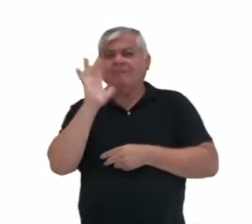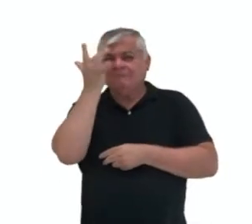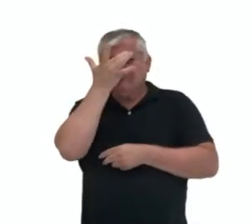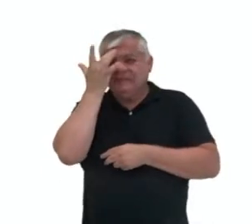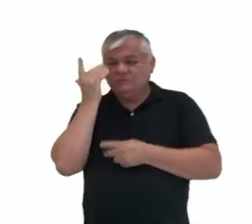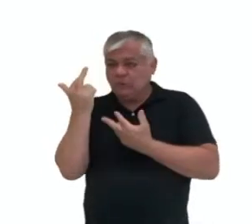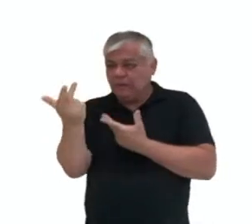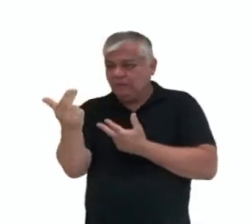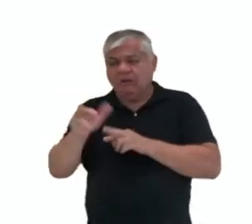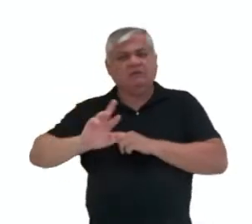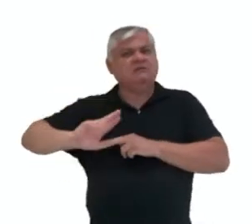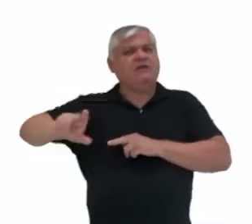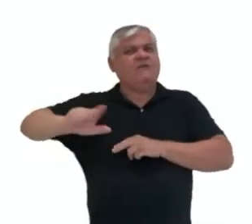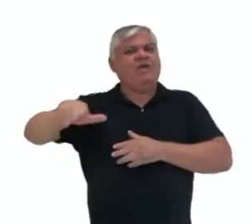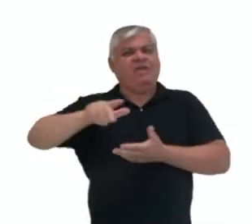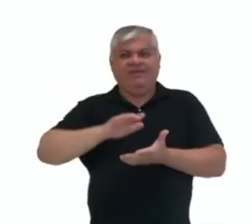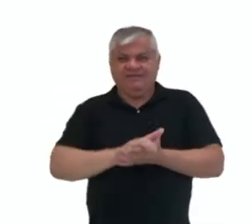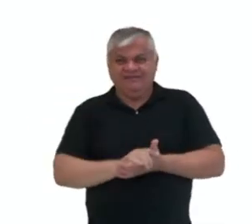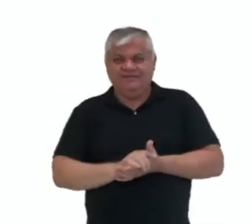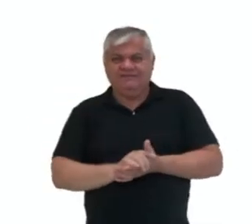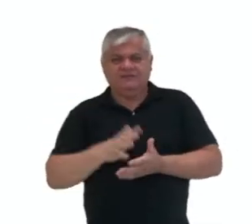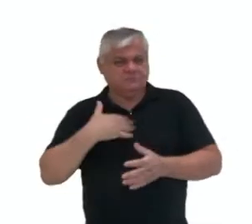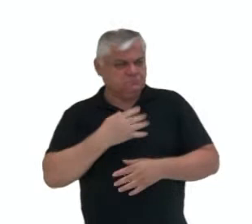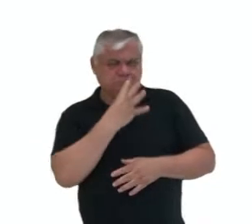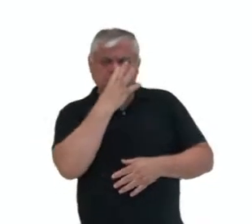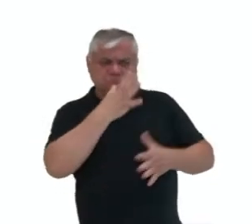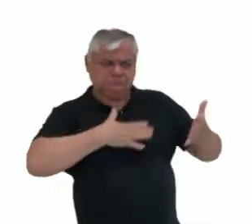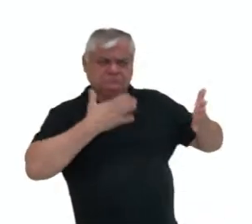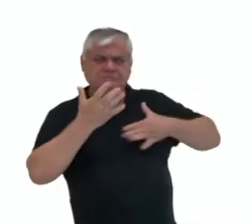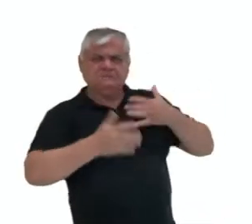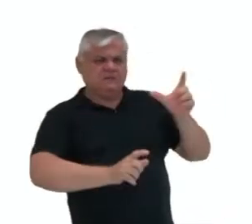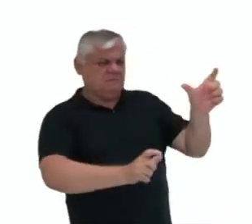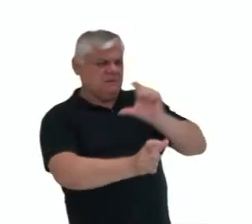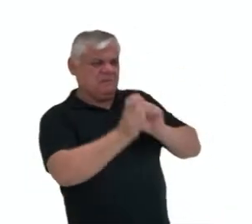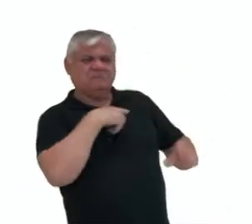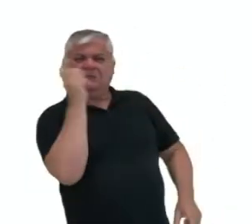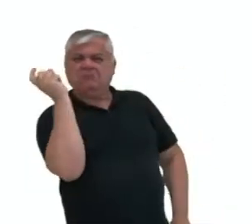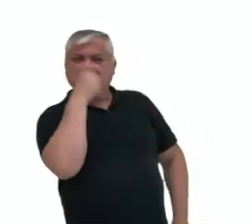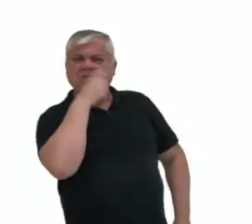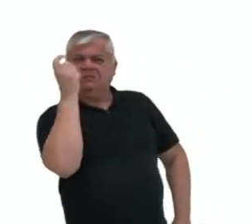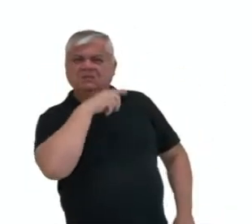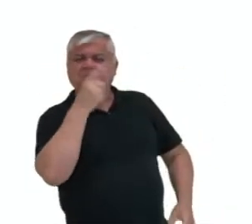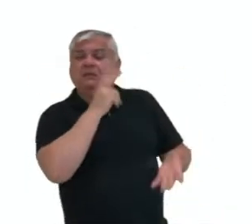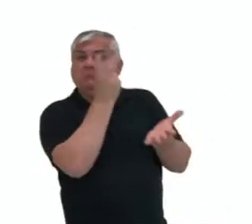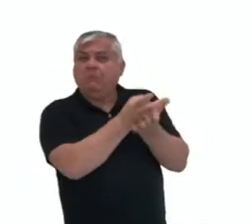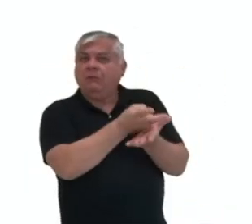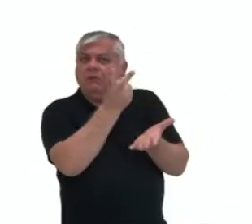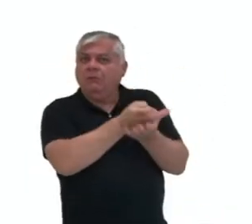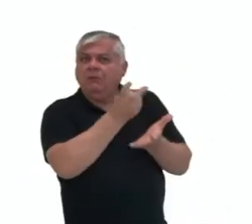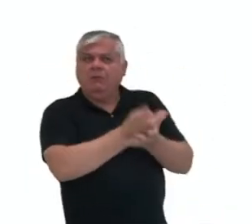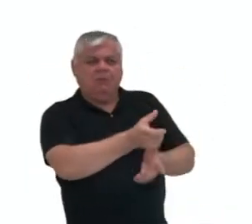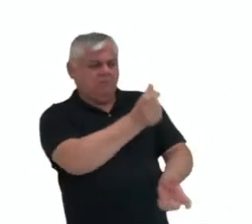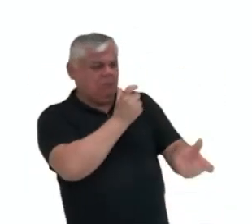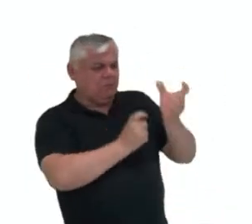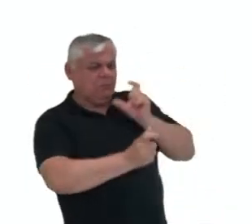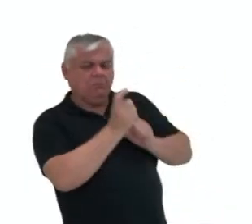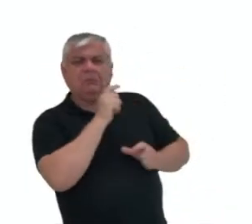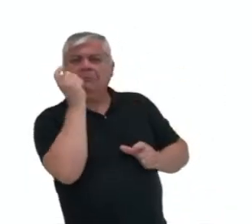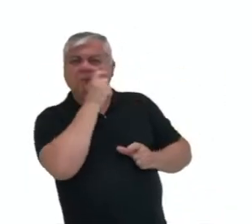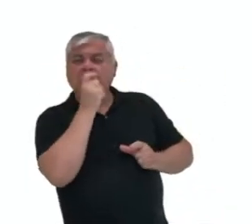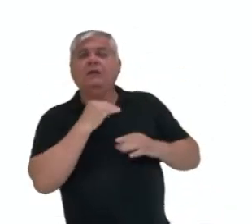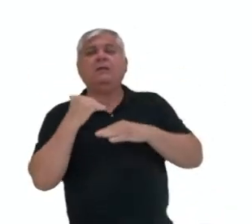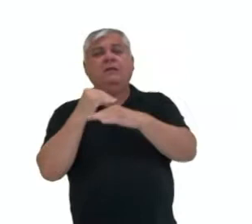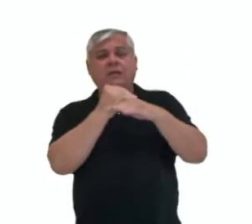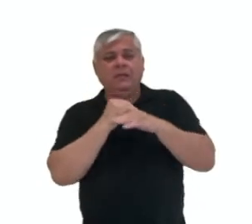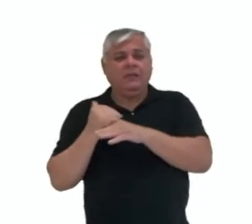ninguém. Me espanta que tanta gente minta descaradamente a mesma mentira, todos iguais,